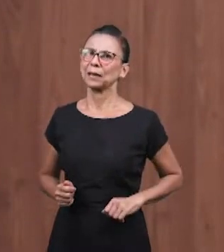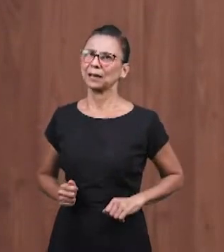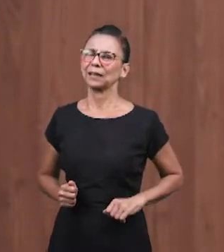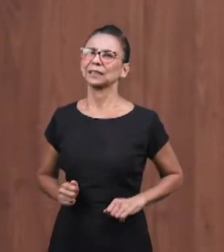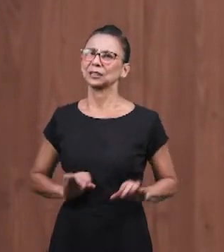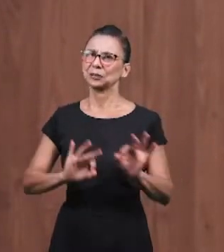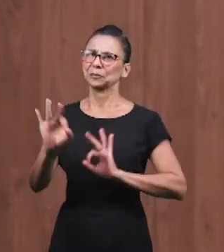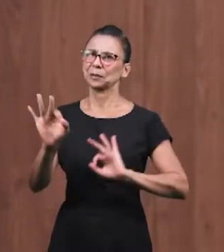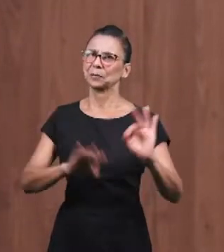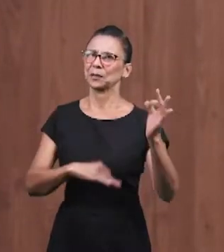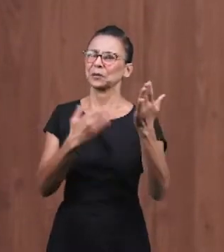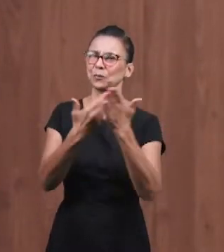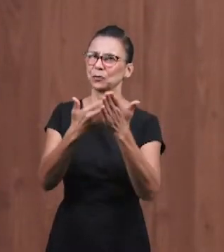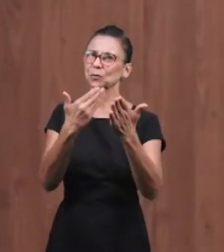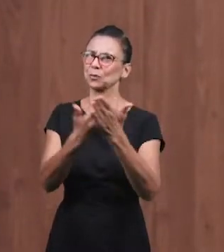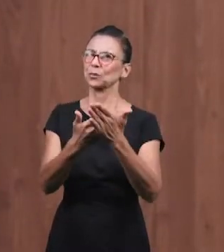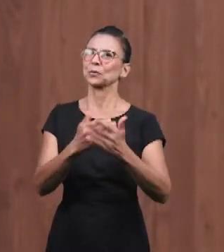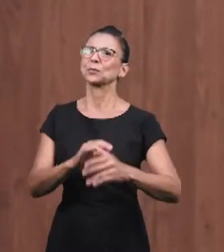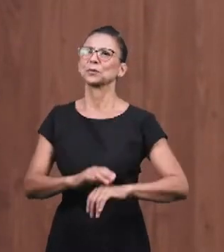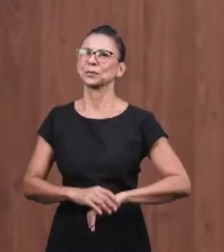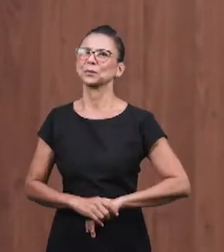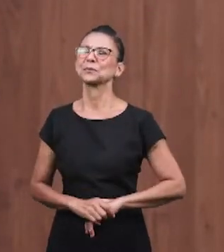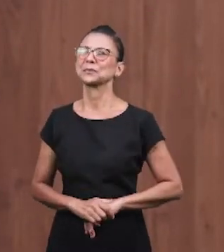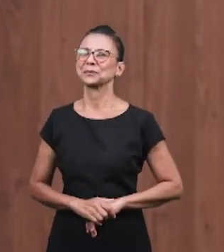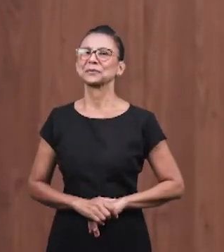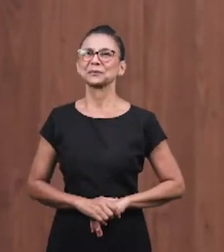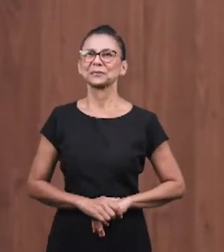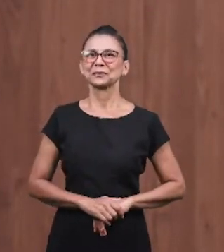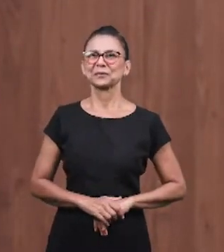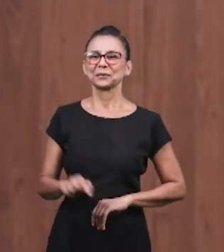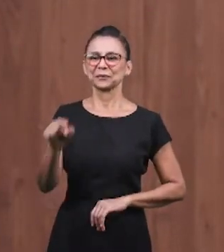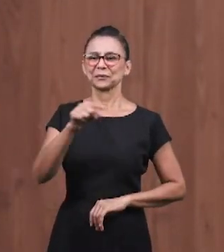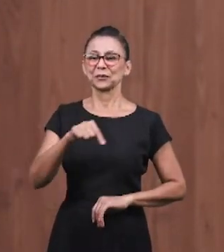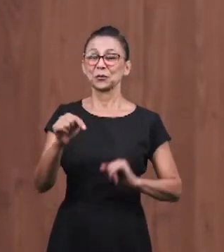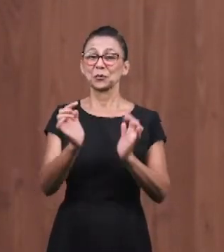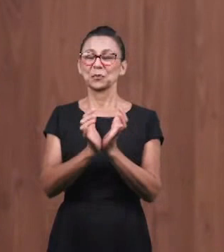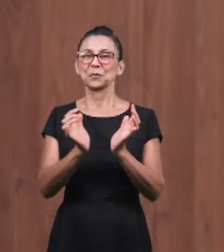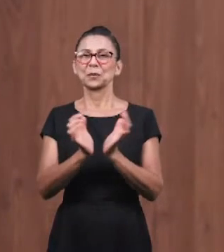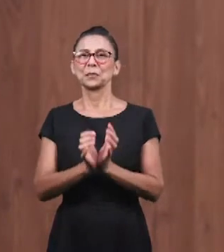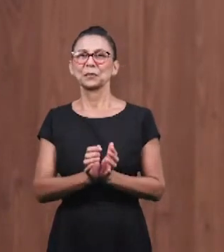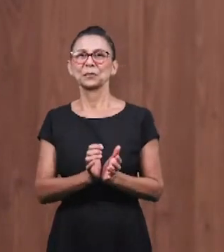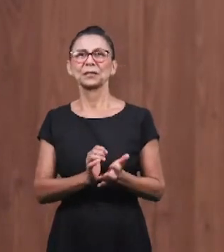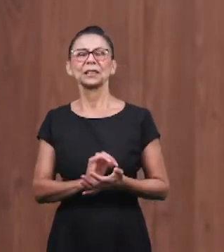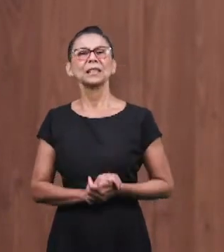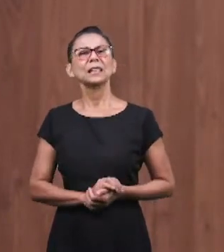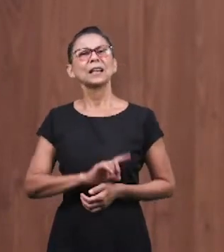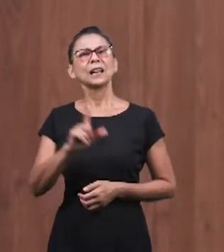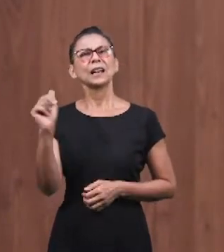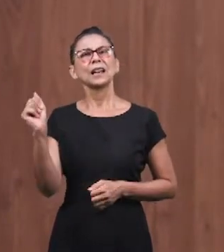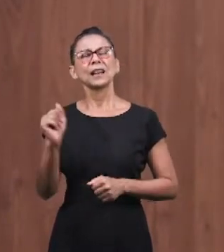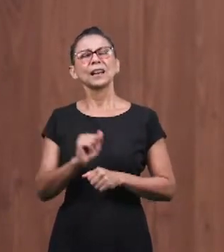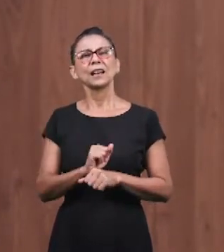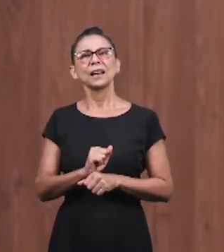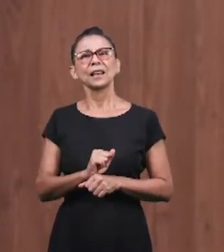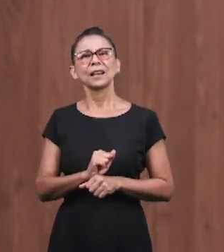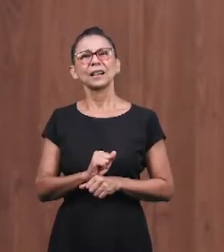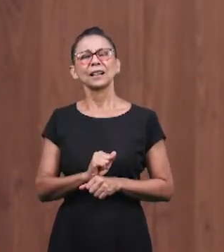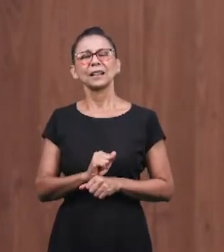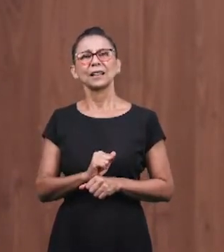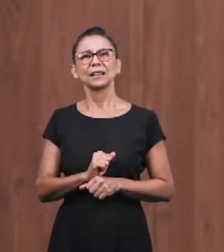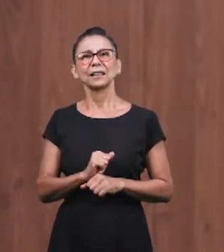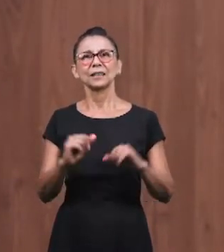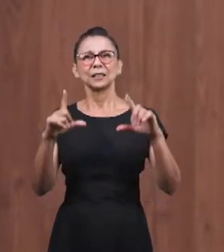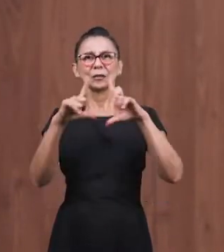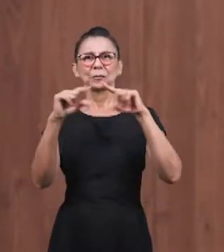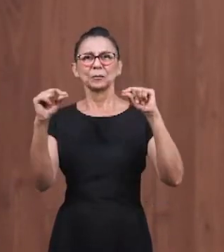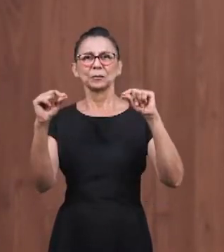um estudo, dar uma demonstração de como fazer um estudo entre os adolescentes. Esse estudo foi feito lá em Brasília, na nossa igreja da